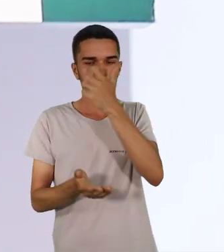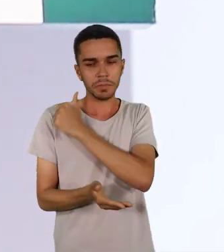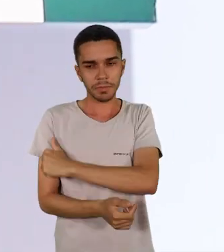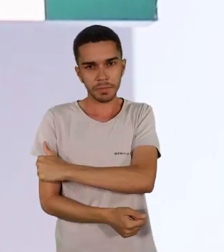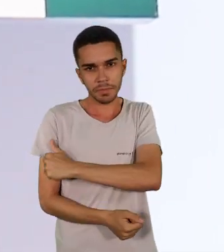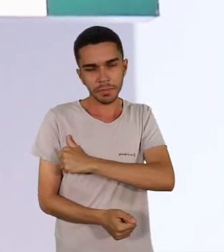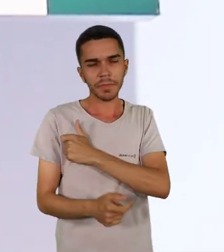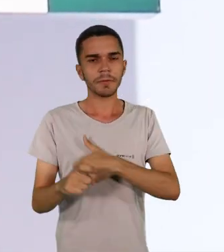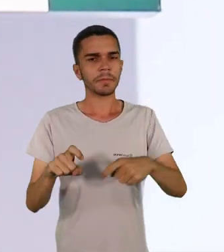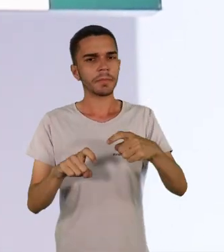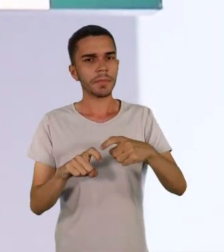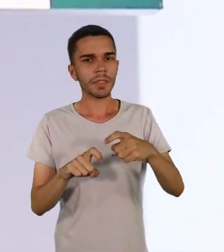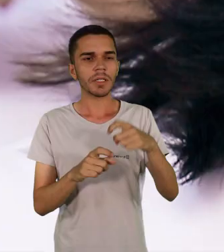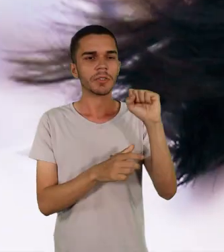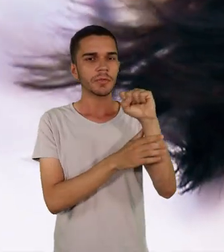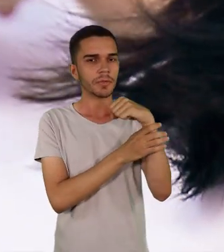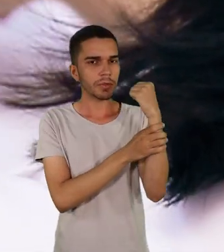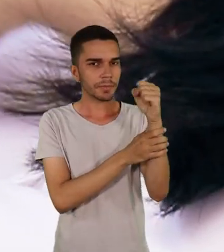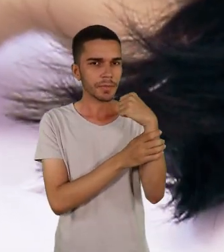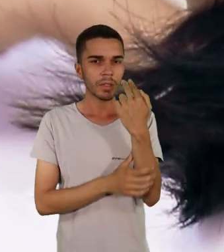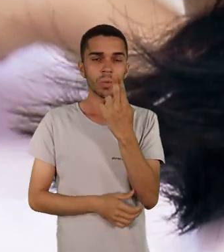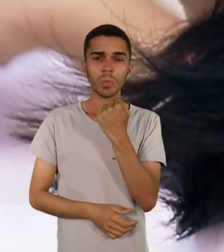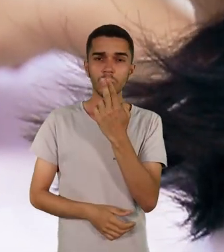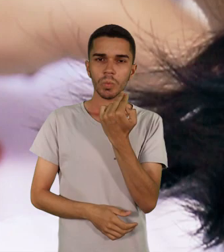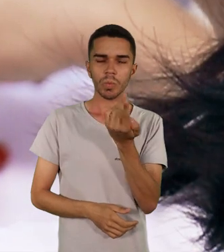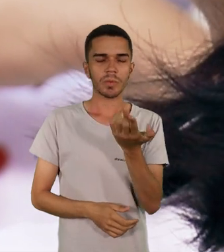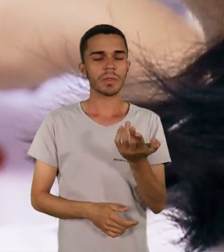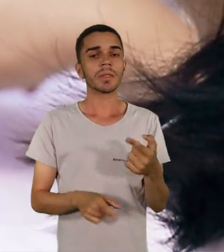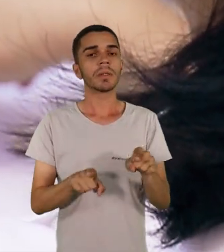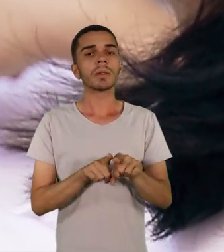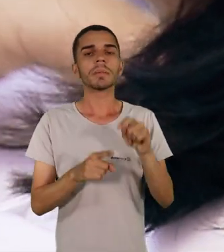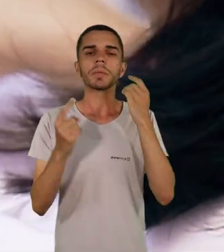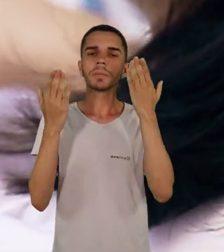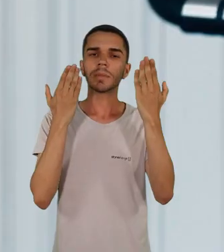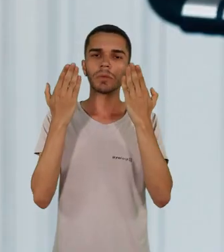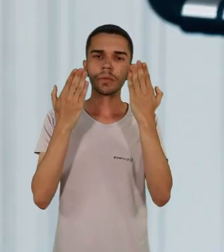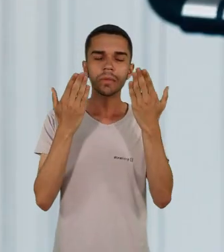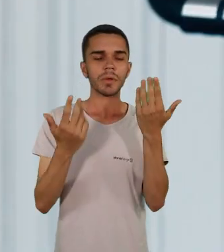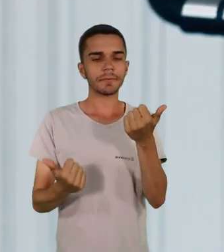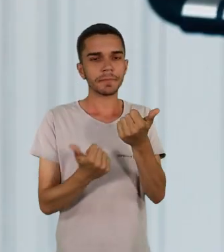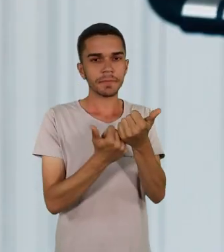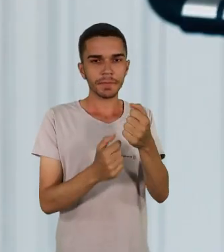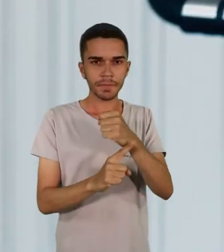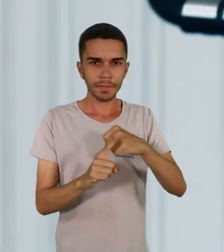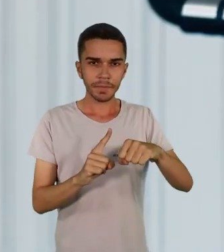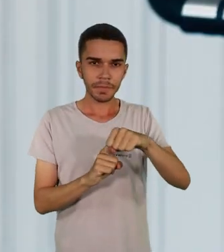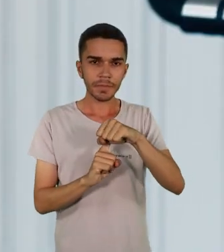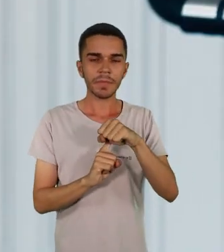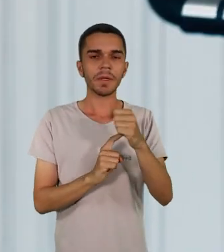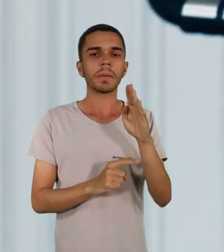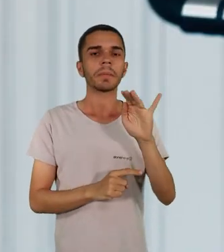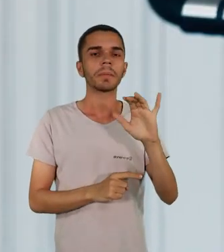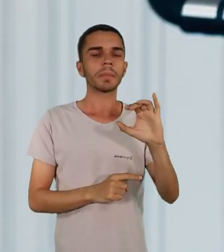enfermagem, dos médicos, dos fisioterapeutas, nutricionistas, dos psicólogos, do assistente social, dos